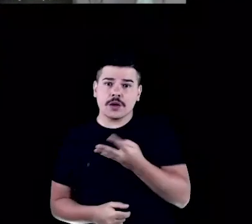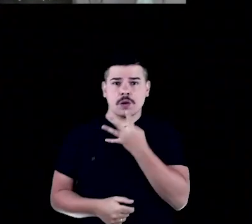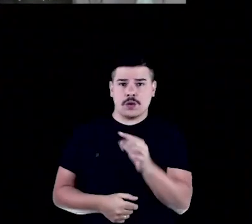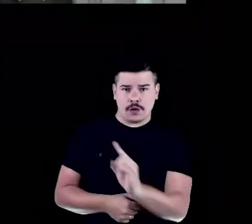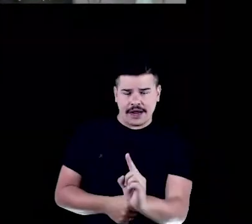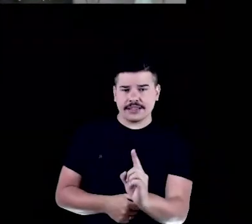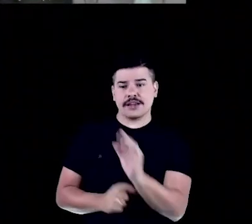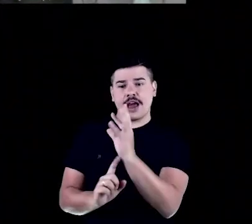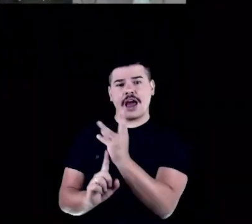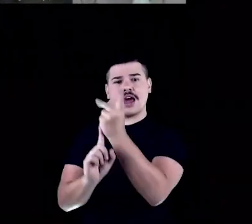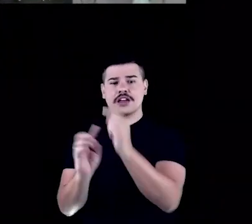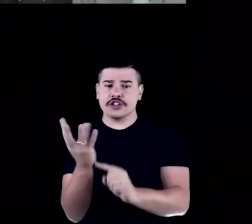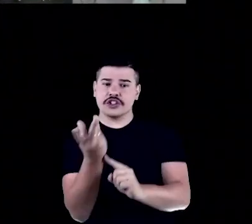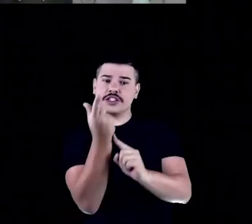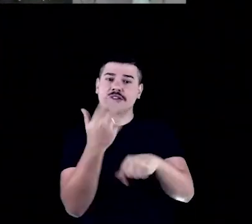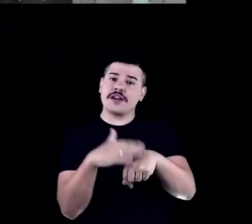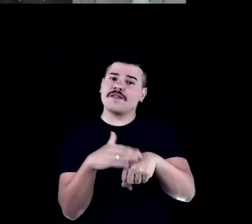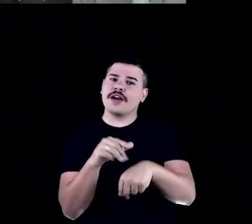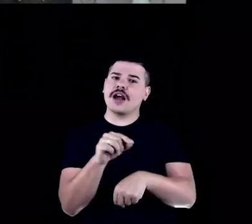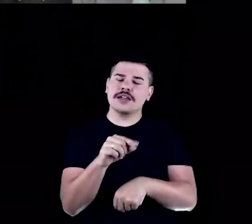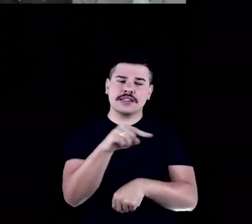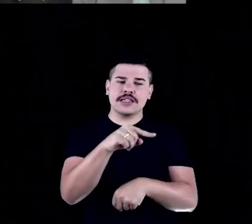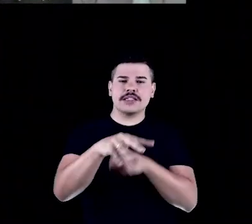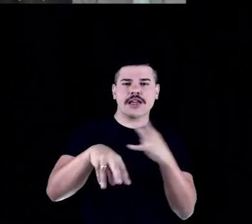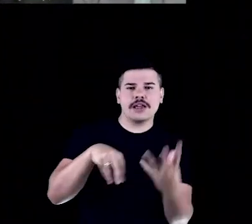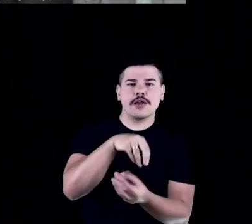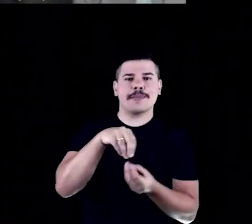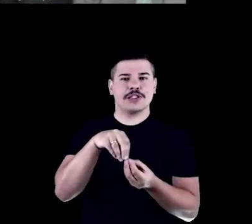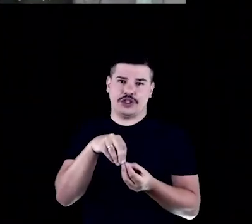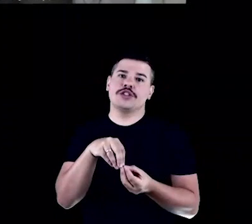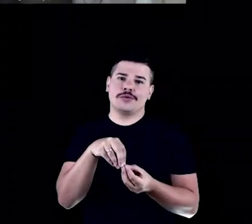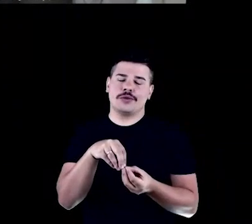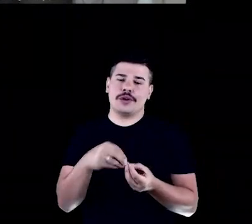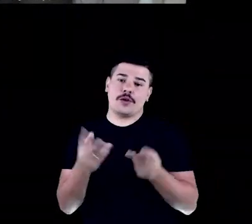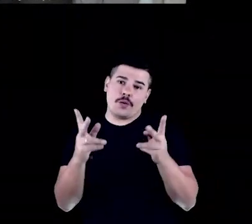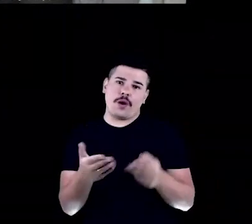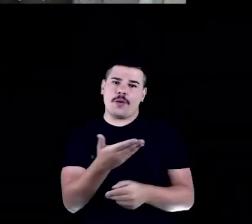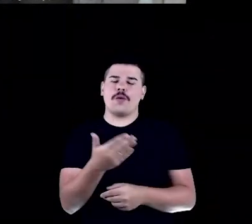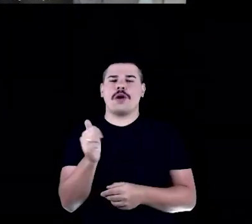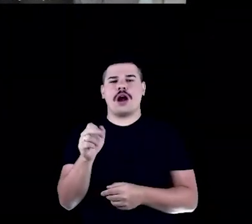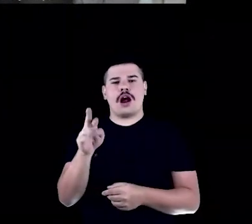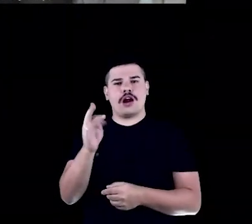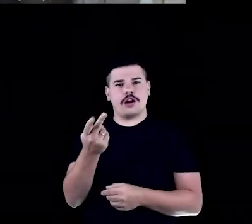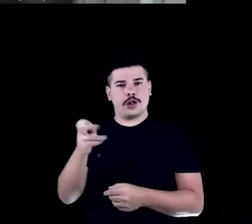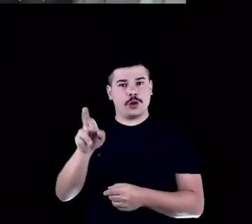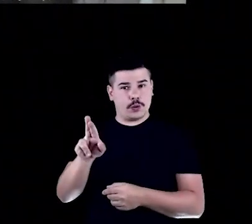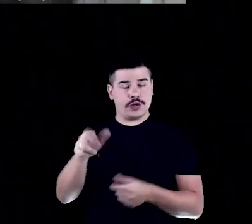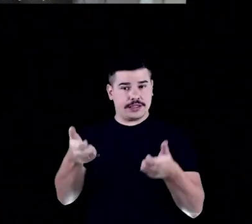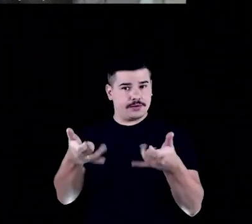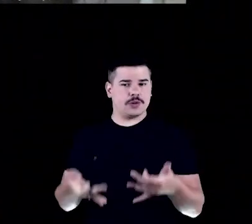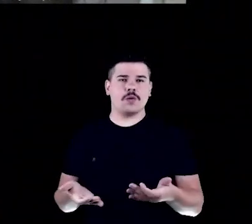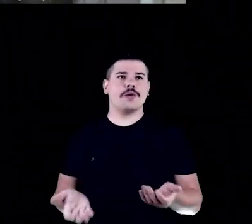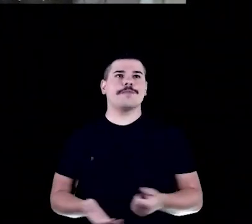vocês não conhecem, artistas que fazem esse hibridismo, né? O Arthur, você falou, por exemplo,